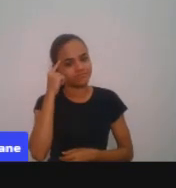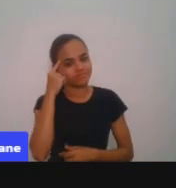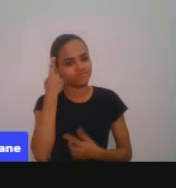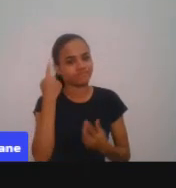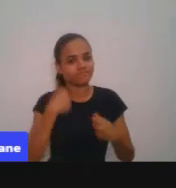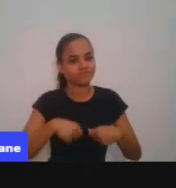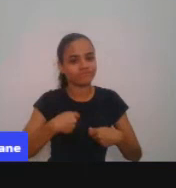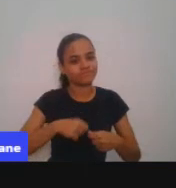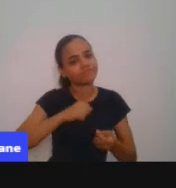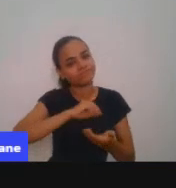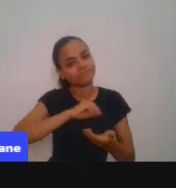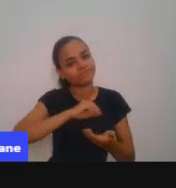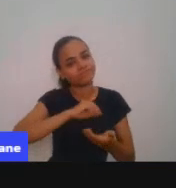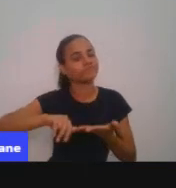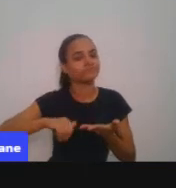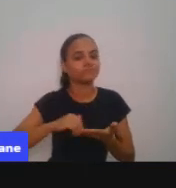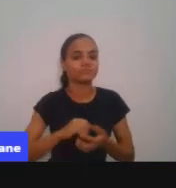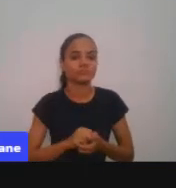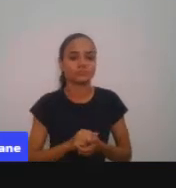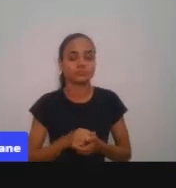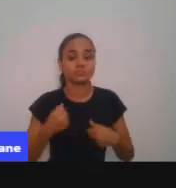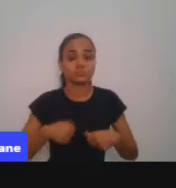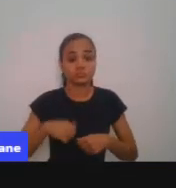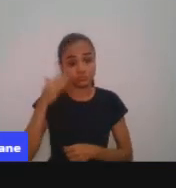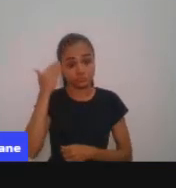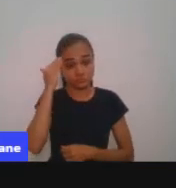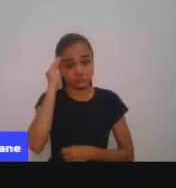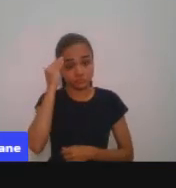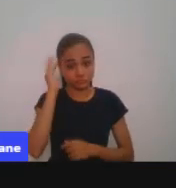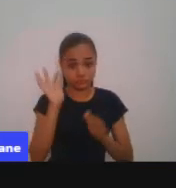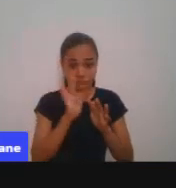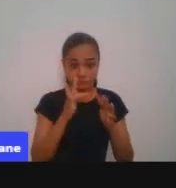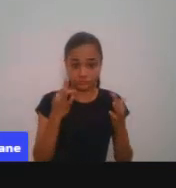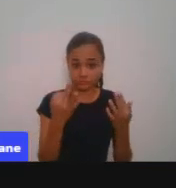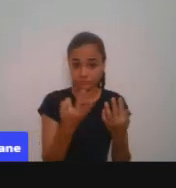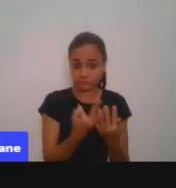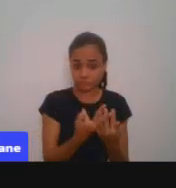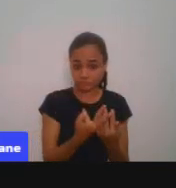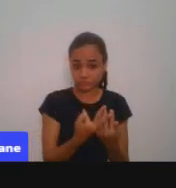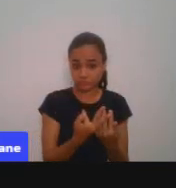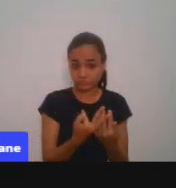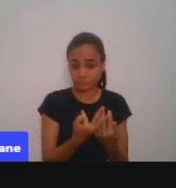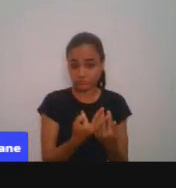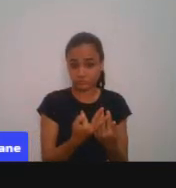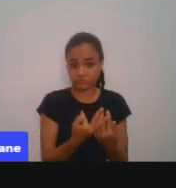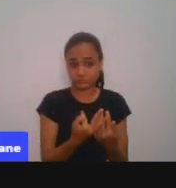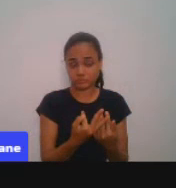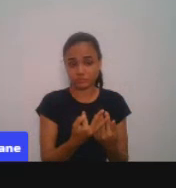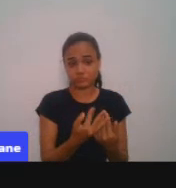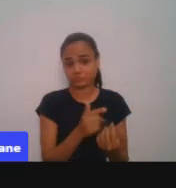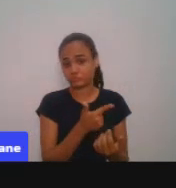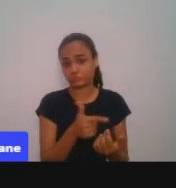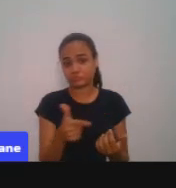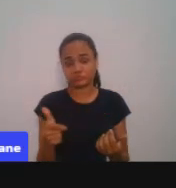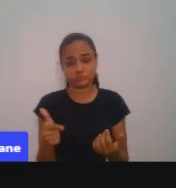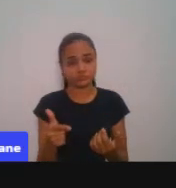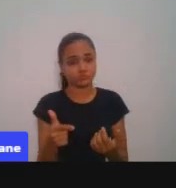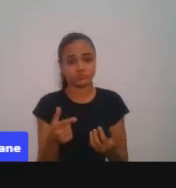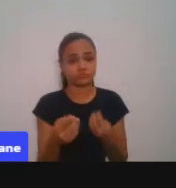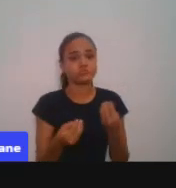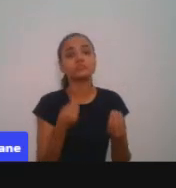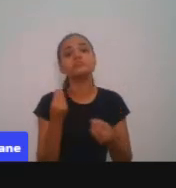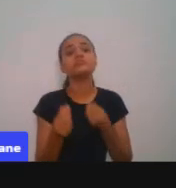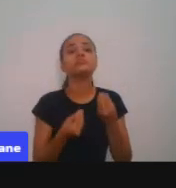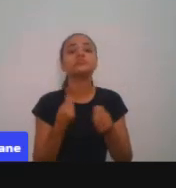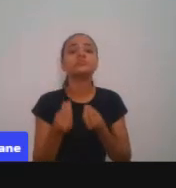Então, vamos entender que algumas famílias não possuem as condições mínimas para oferecer suporte para essas crianças. E quando a gente fala em